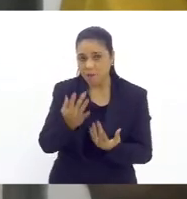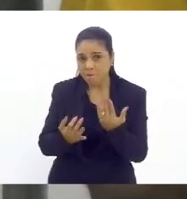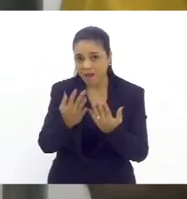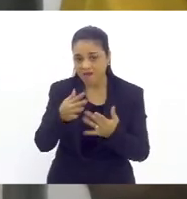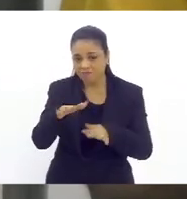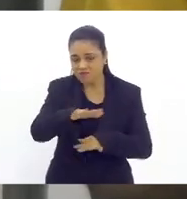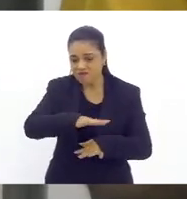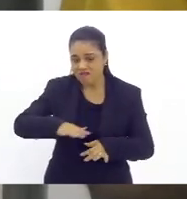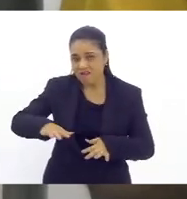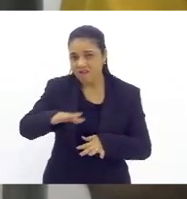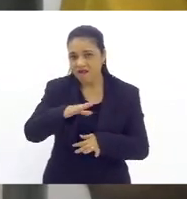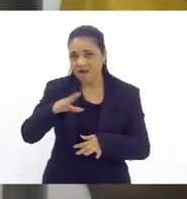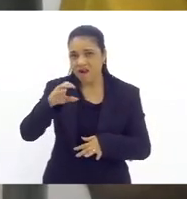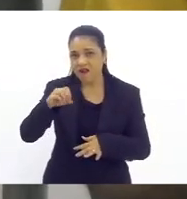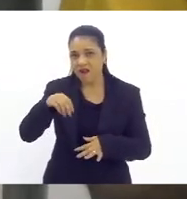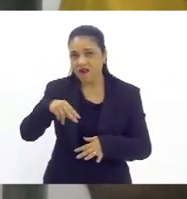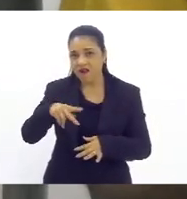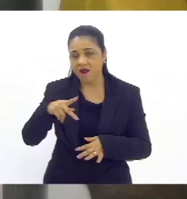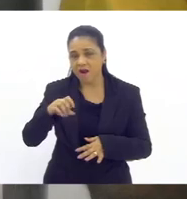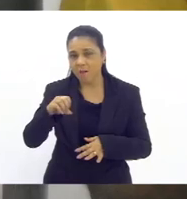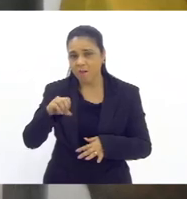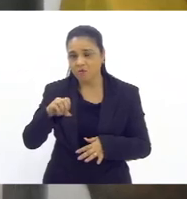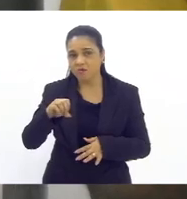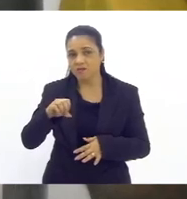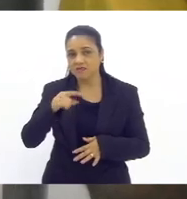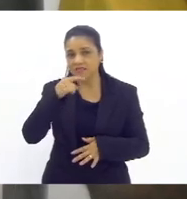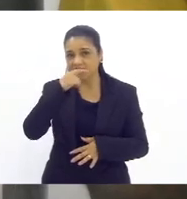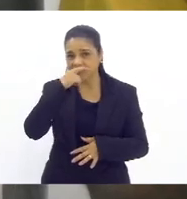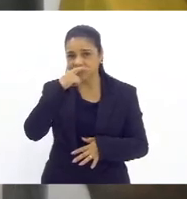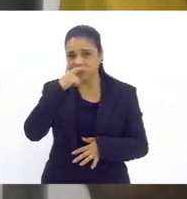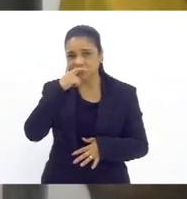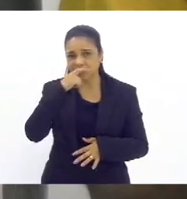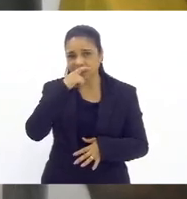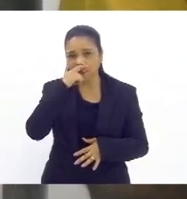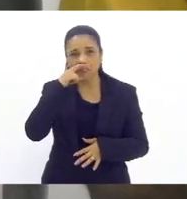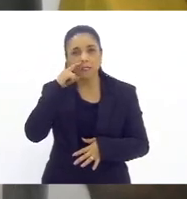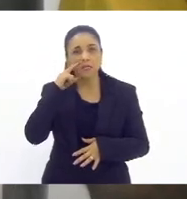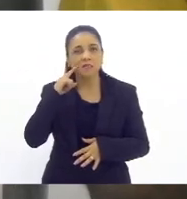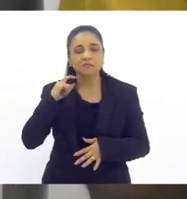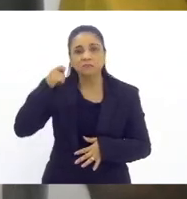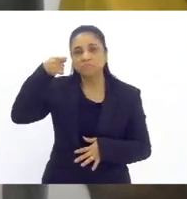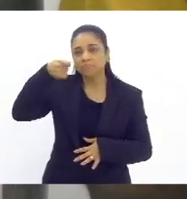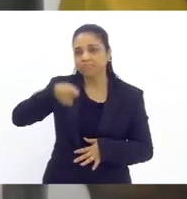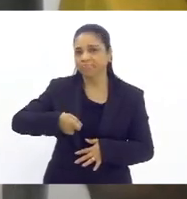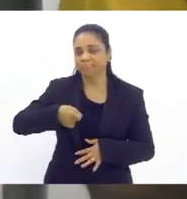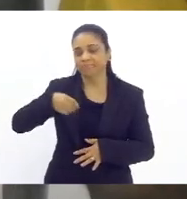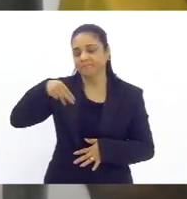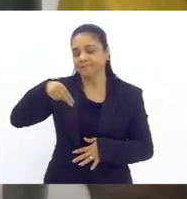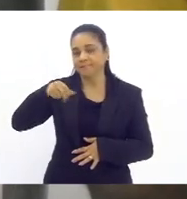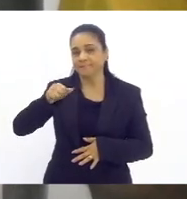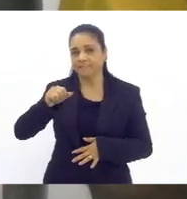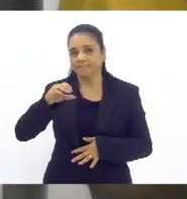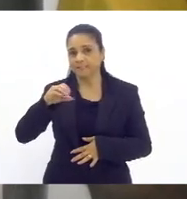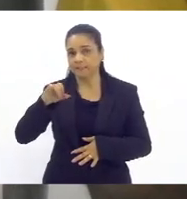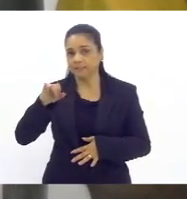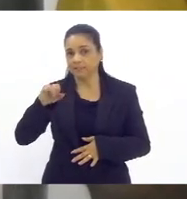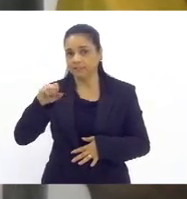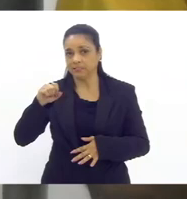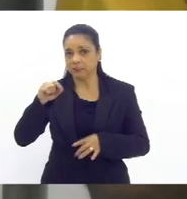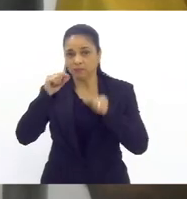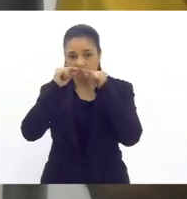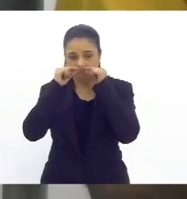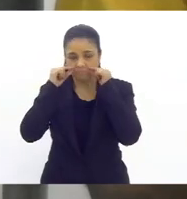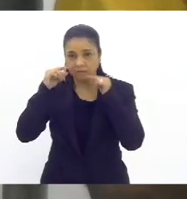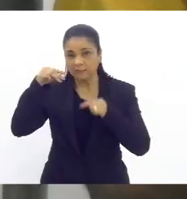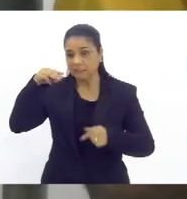nazistas então eu antes de nascer já tinha uma marca dois parentes meus